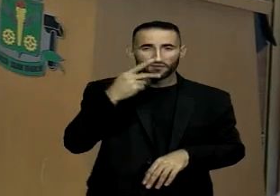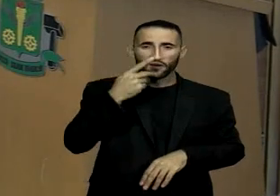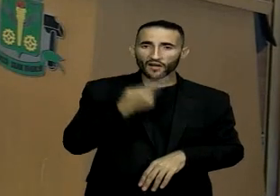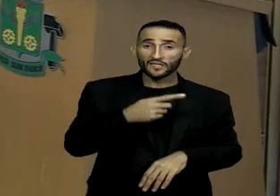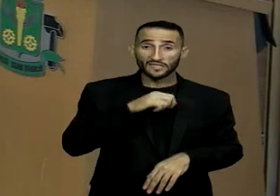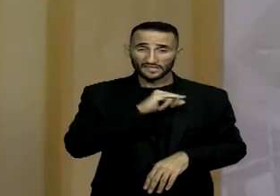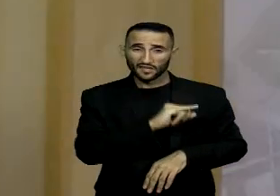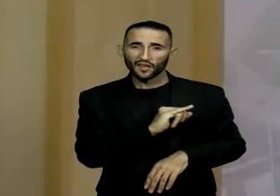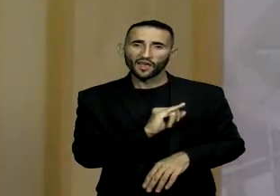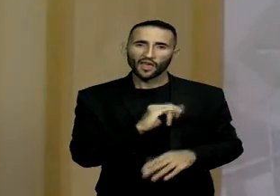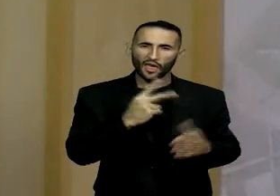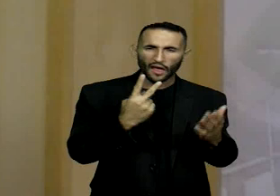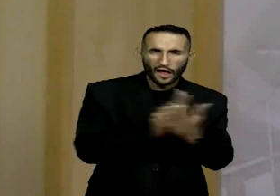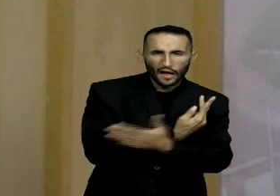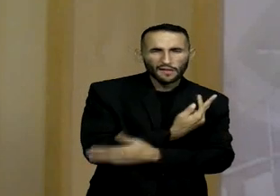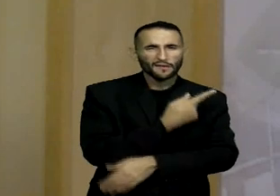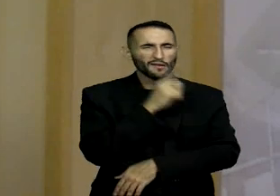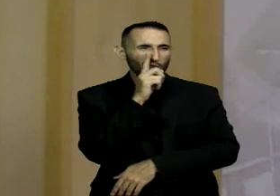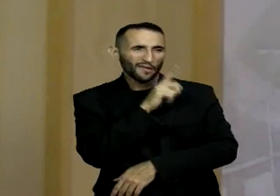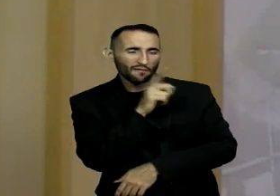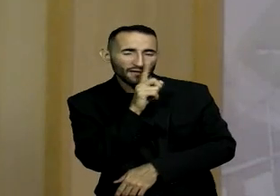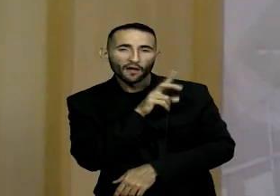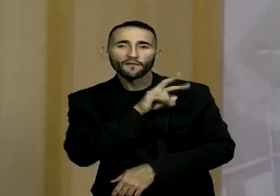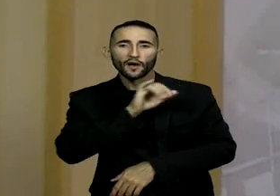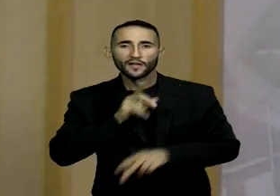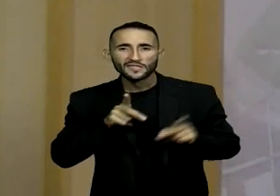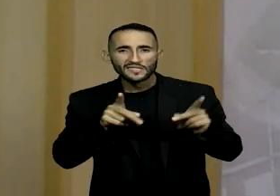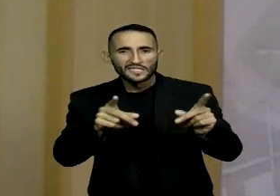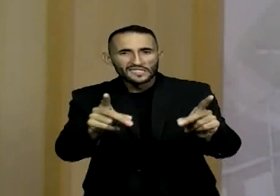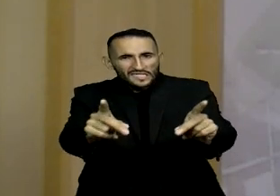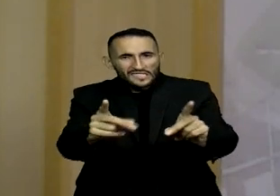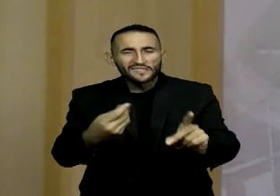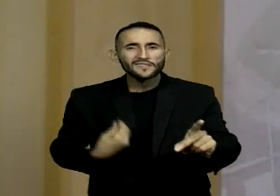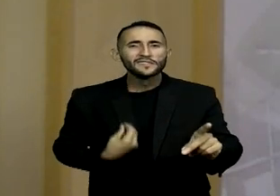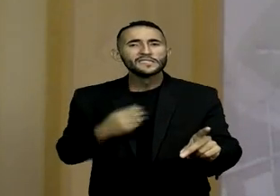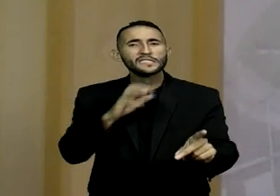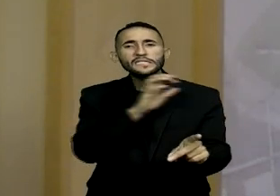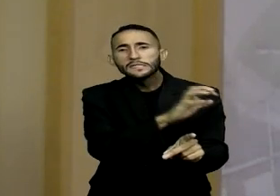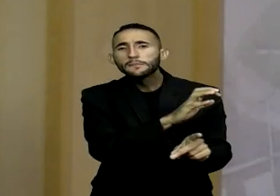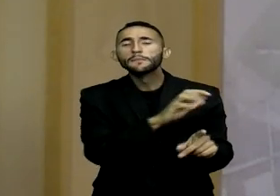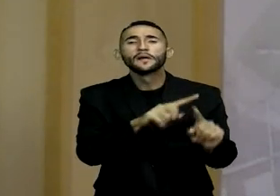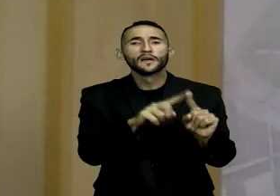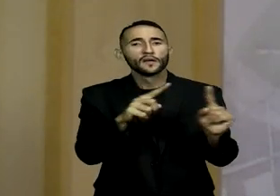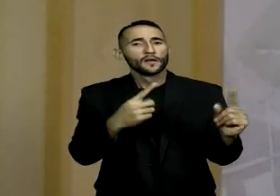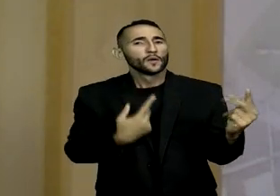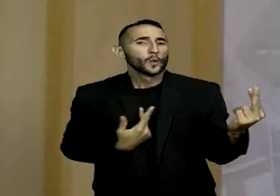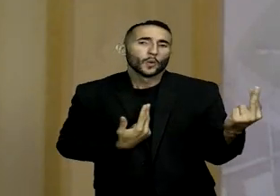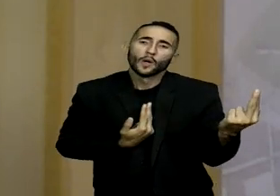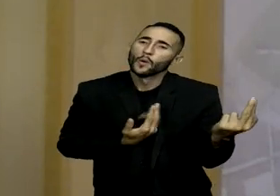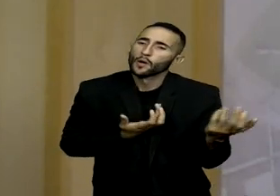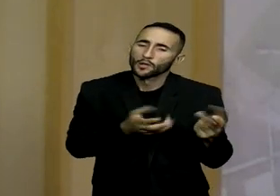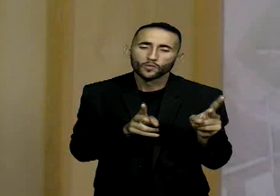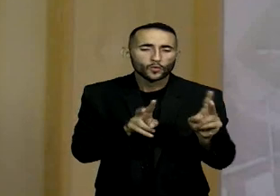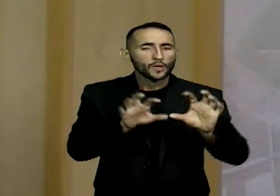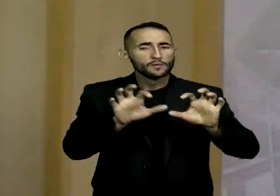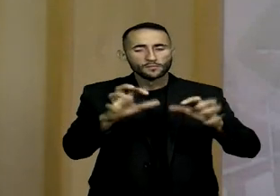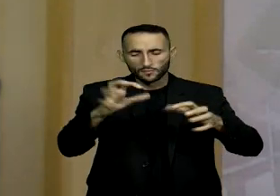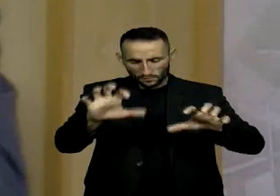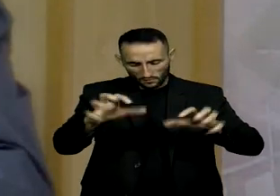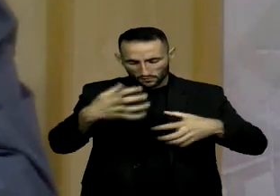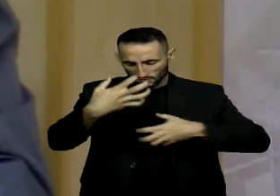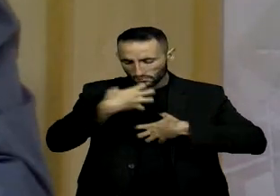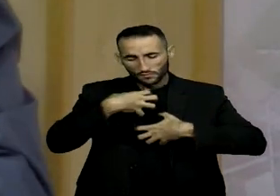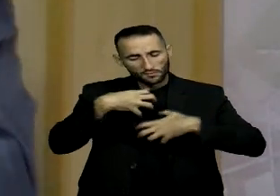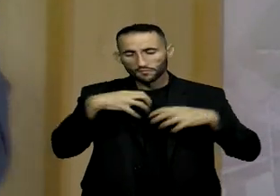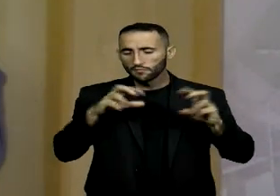morre torto. Eu quero morrer torto assim como você, tá? Continua do jeito que você está, amigão. Você está no caminho certo, a cidade precisa de pessoas como você, tá bom? Uma parte,